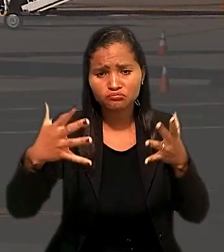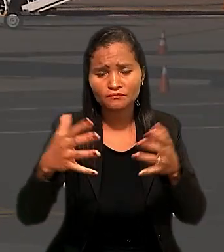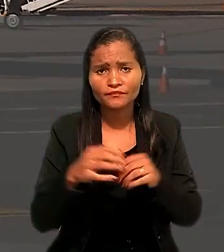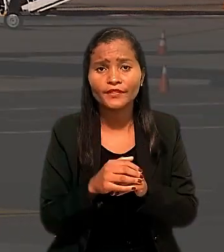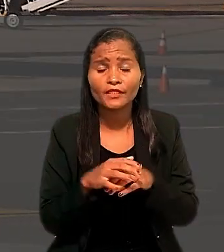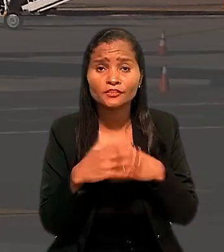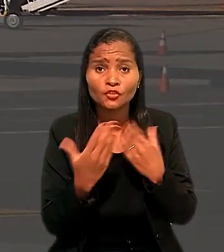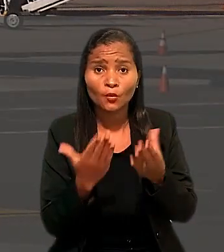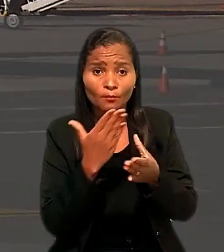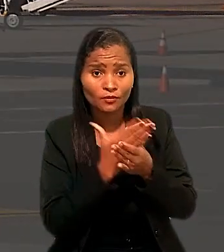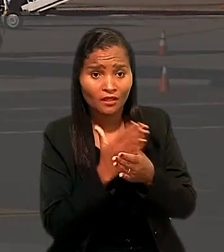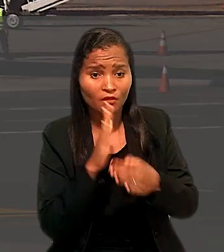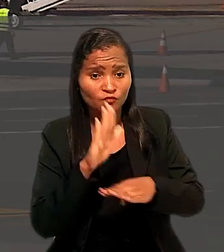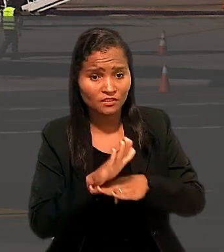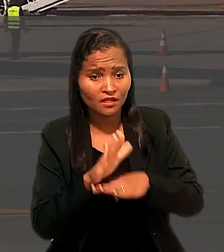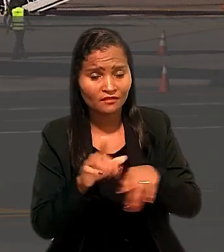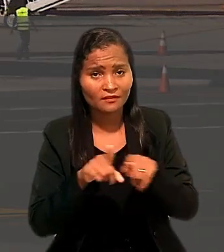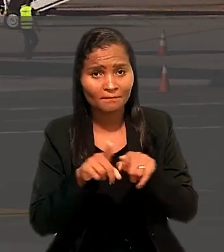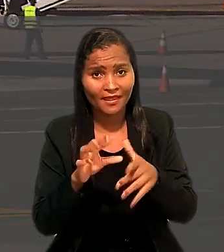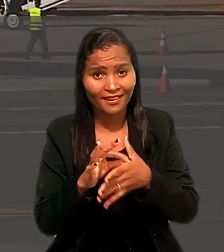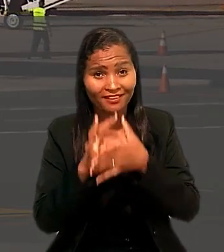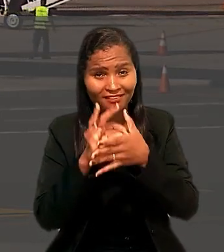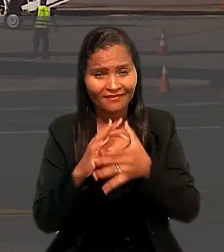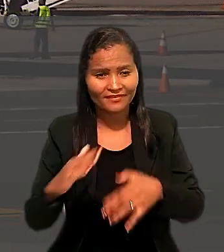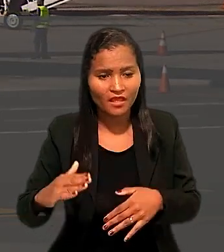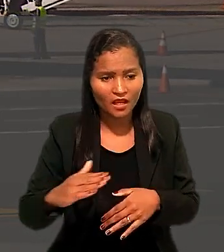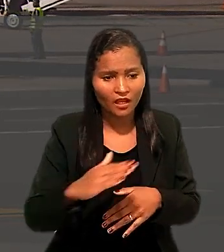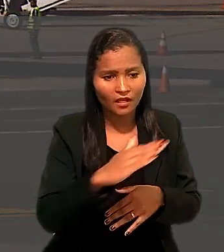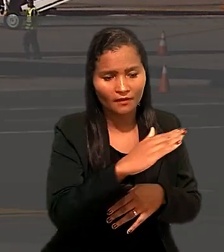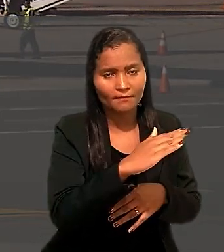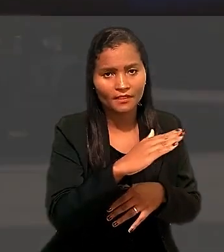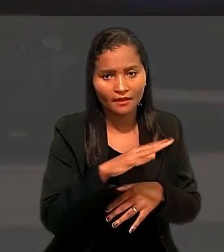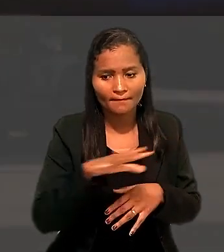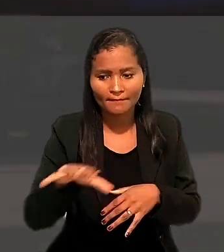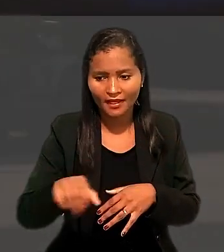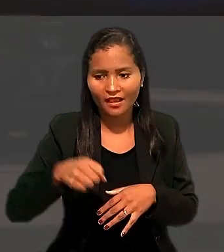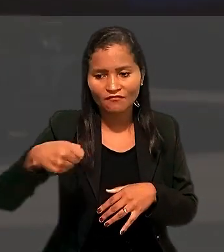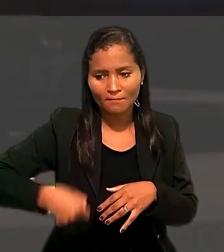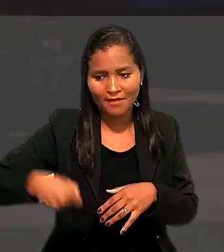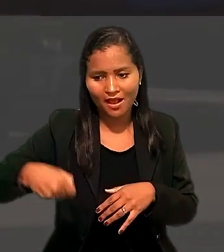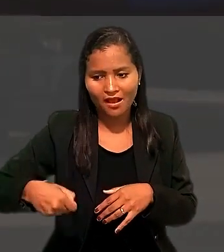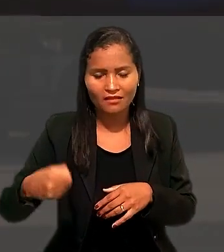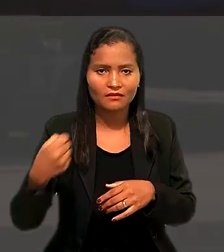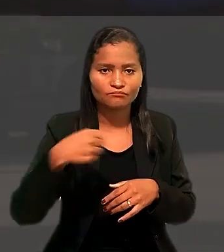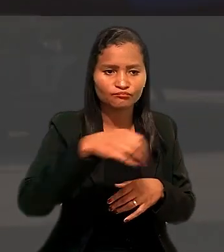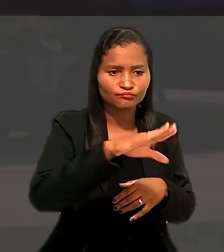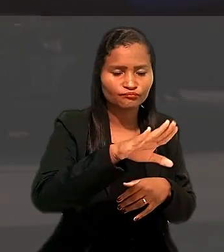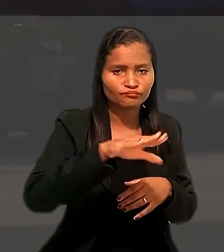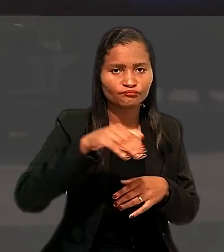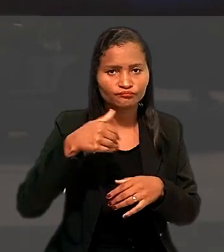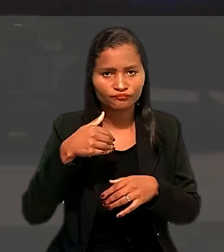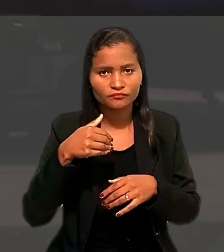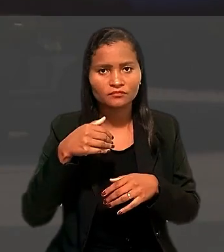com o processo, os auxiliares e líderes de rampa da Companhia Aérea Azul carregavam e descarregavam bagagens em aeronaves no